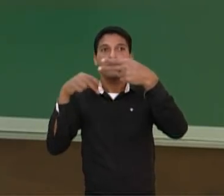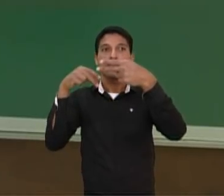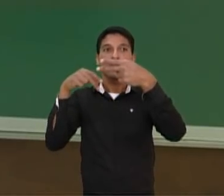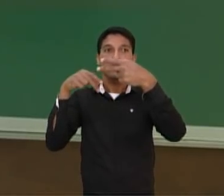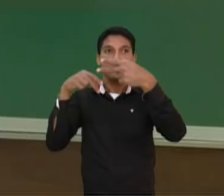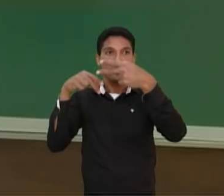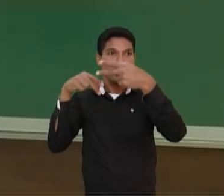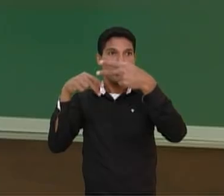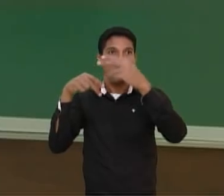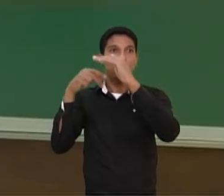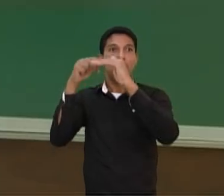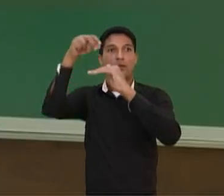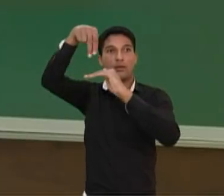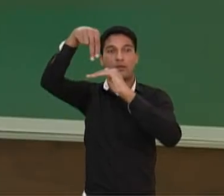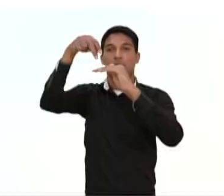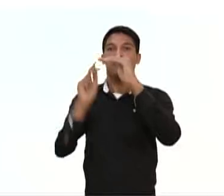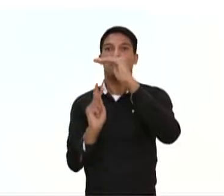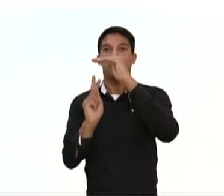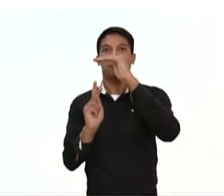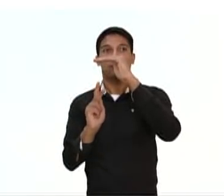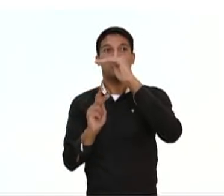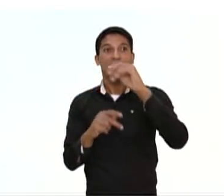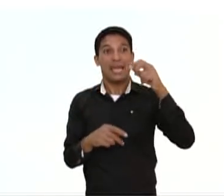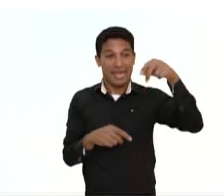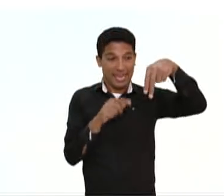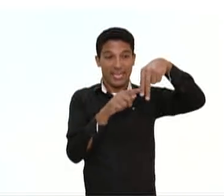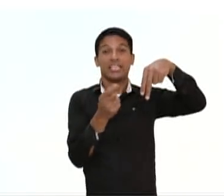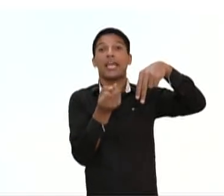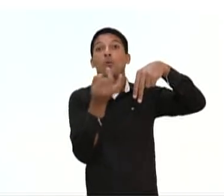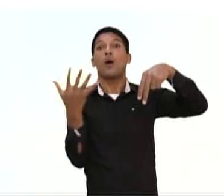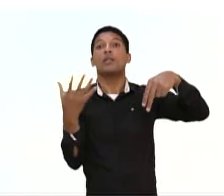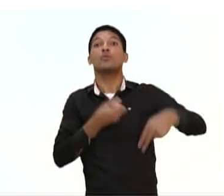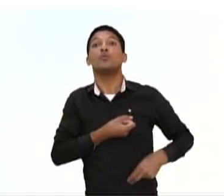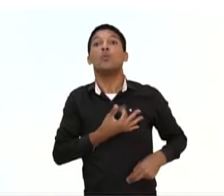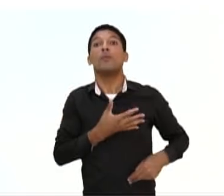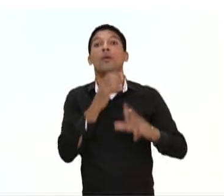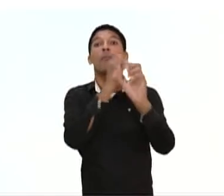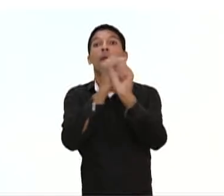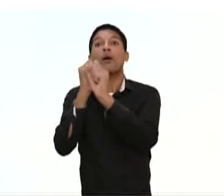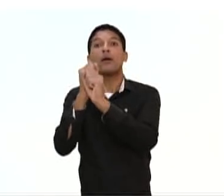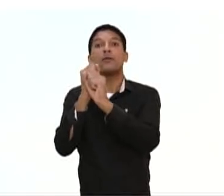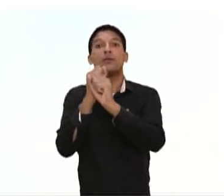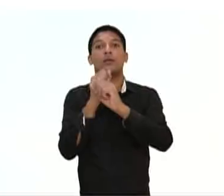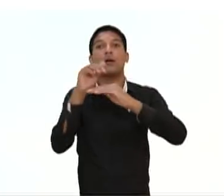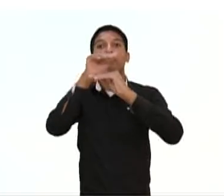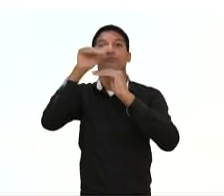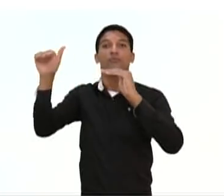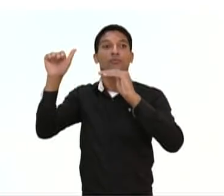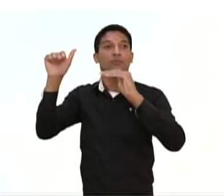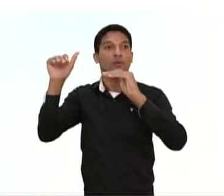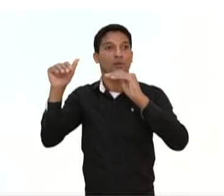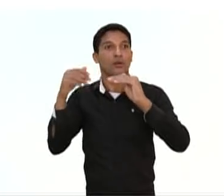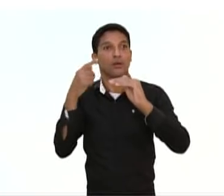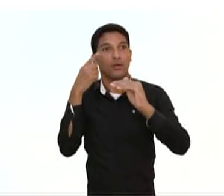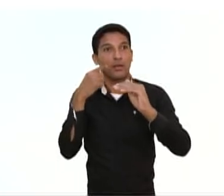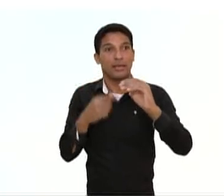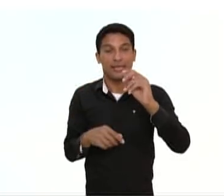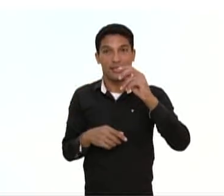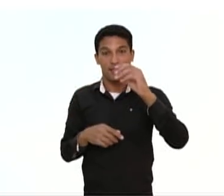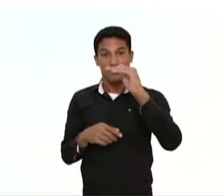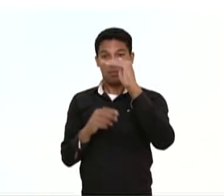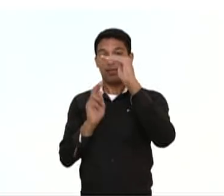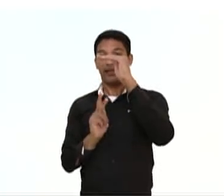Então, n vai ser o quê? A quantidade de elementos e k é a quantidade de vezes que o elemento está se